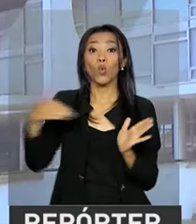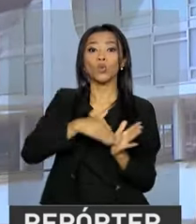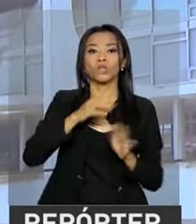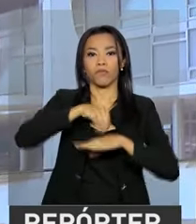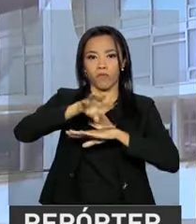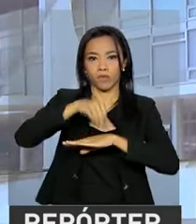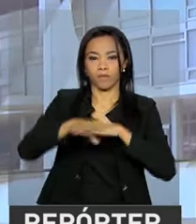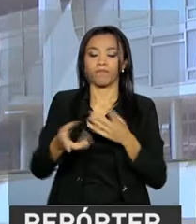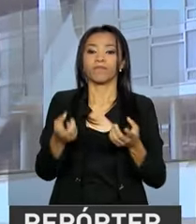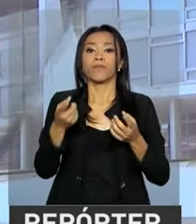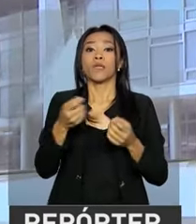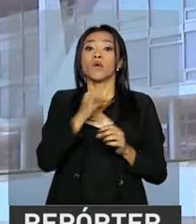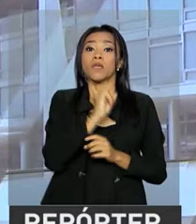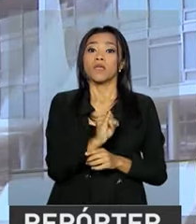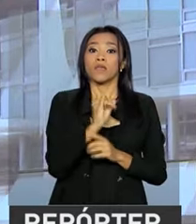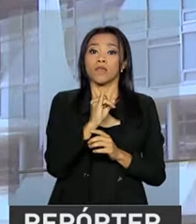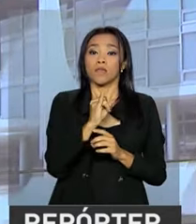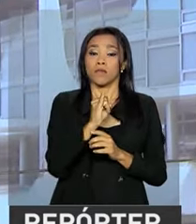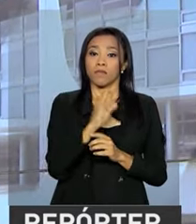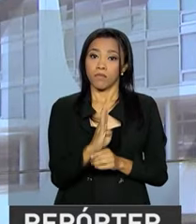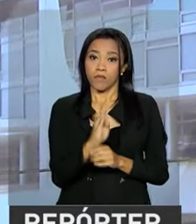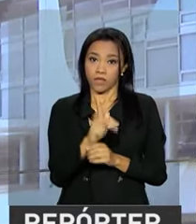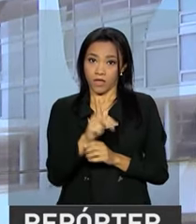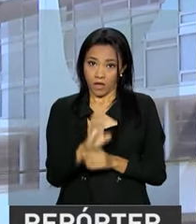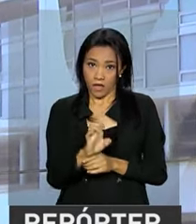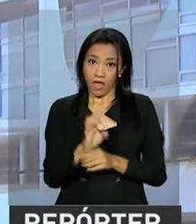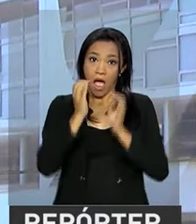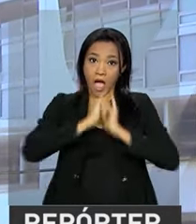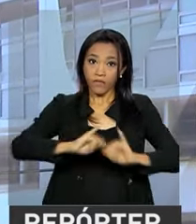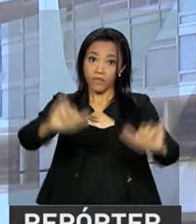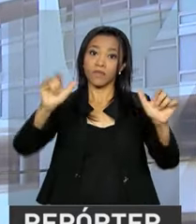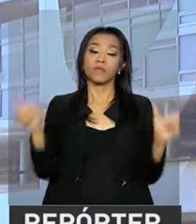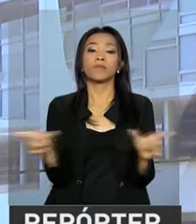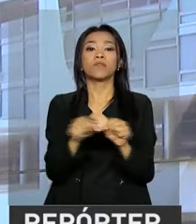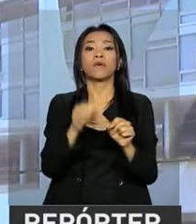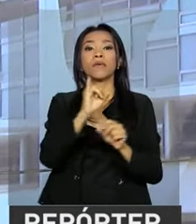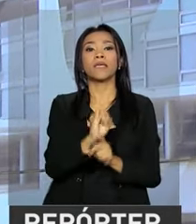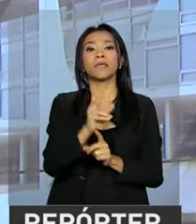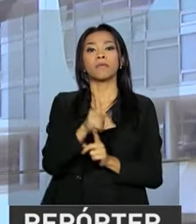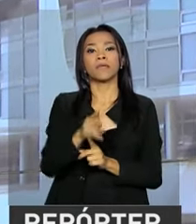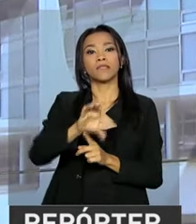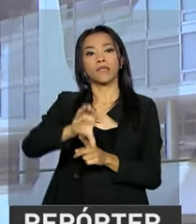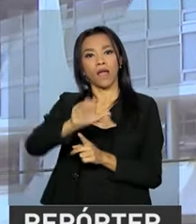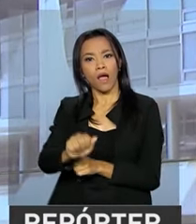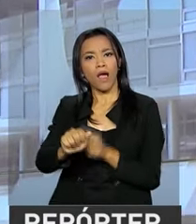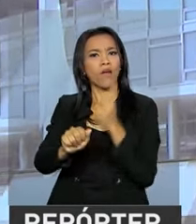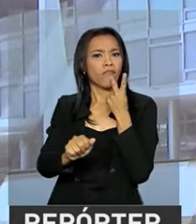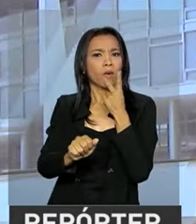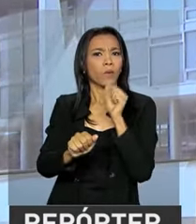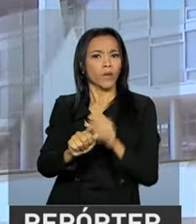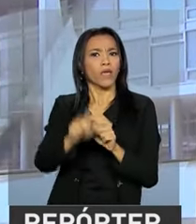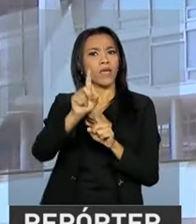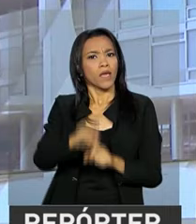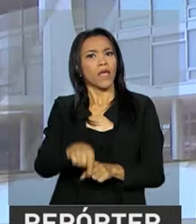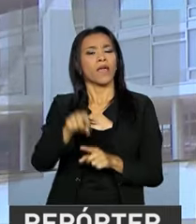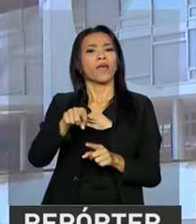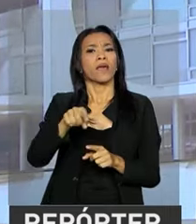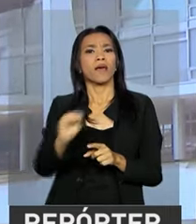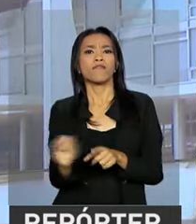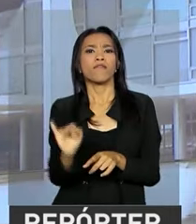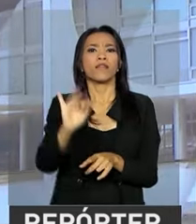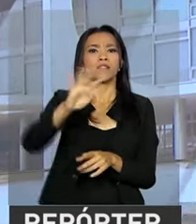ibge acaba de divulgar que o ipc ar que o índice de preços ao consumidor amplo que é considerado a inflação